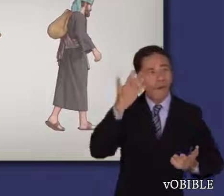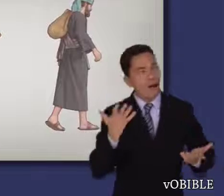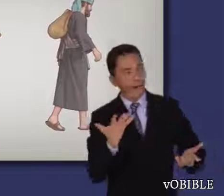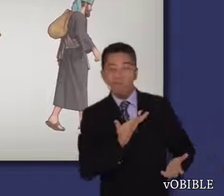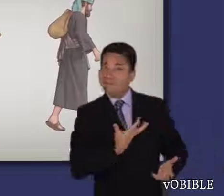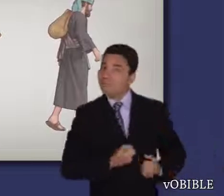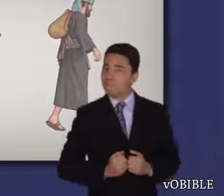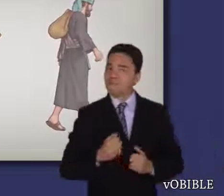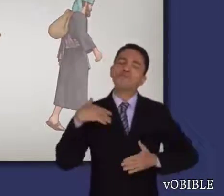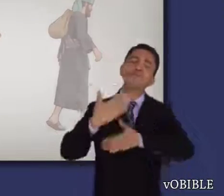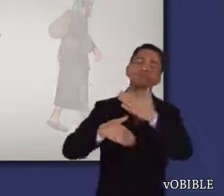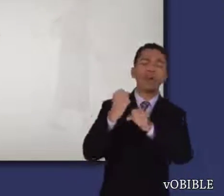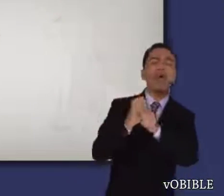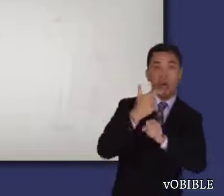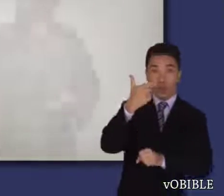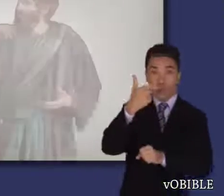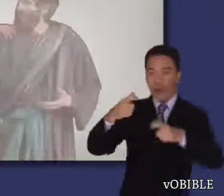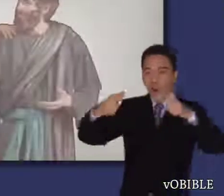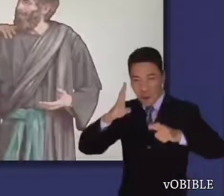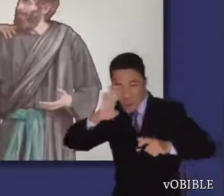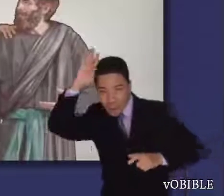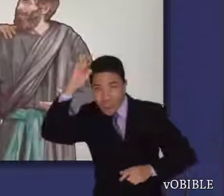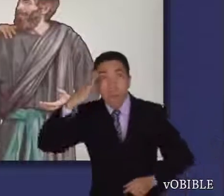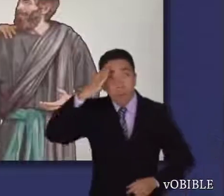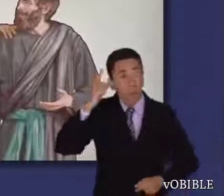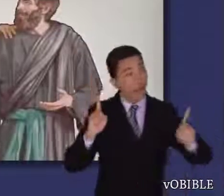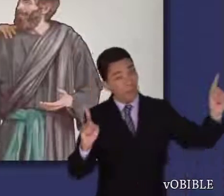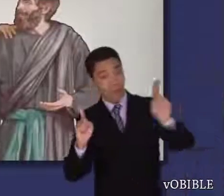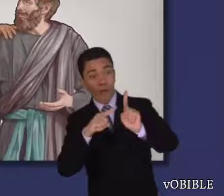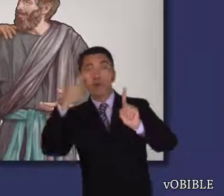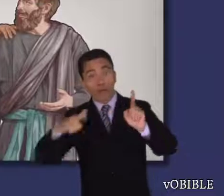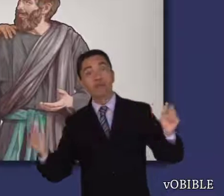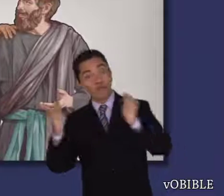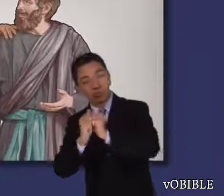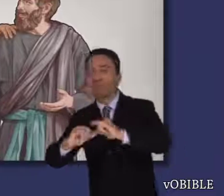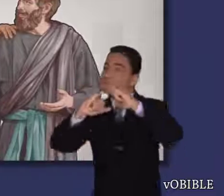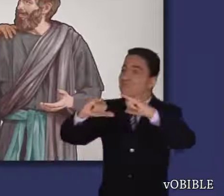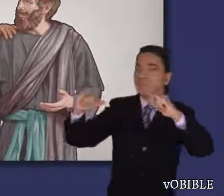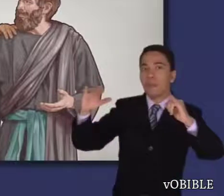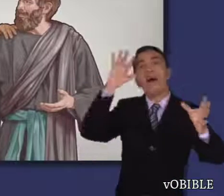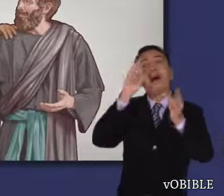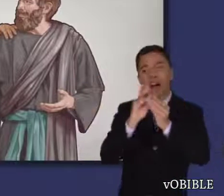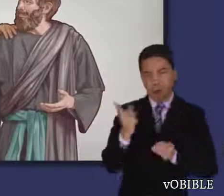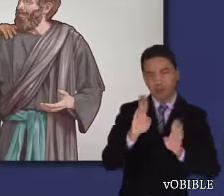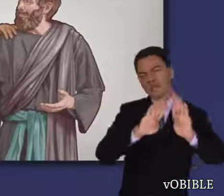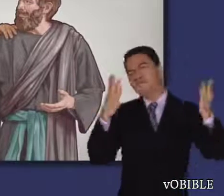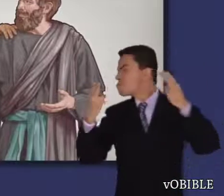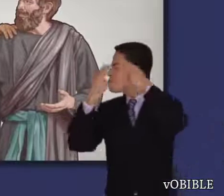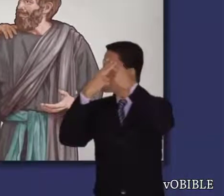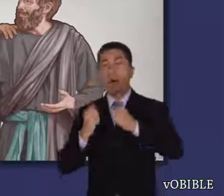e por isso Paulo ficou decepcionado. No entanto, cerca de 12 anos mais tarde, Marcos estava em